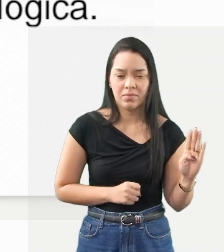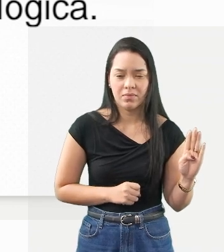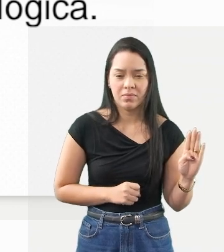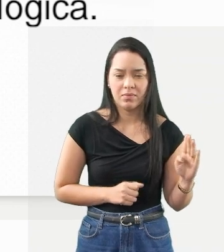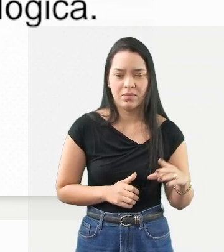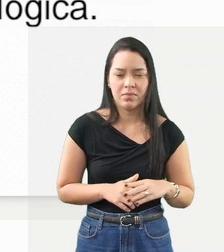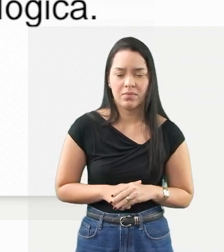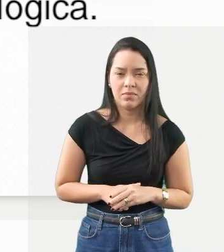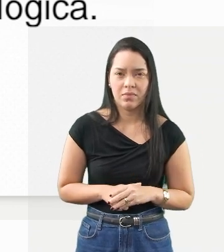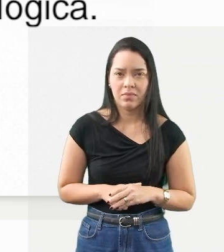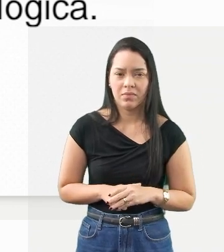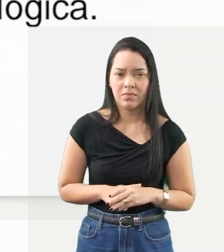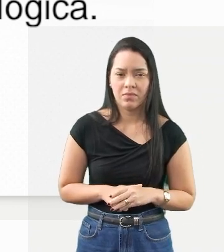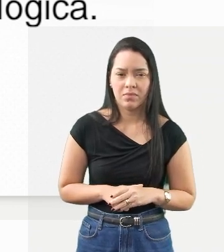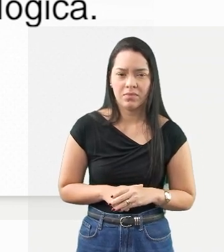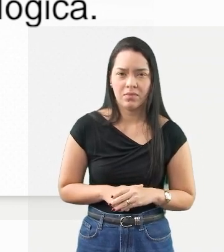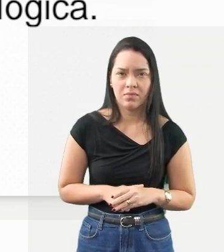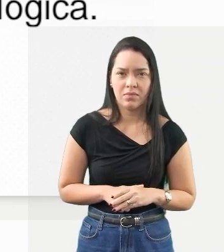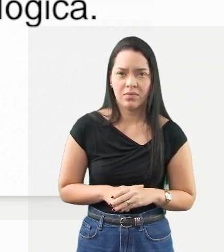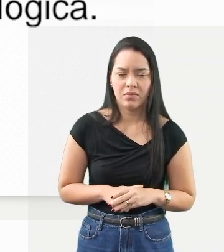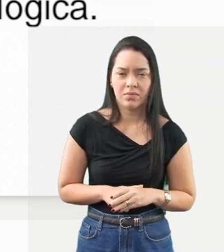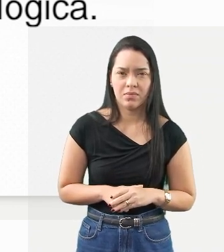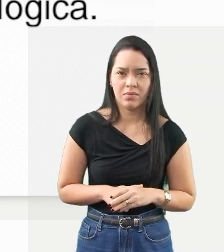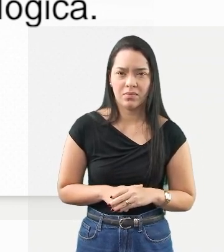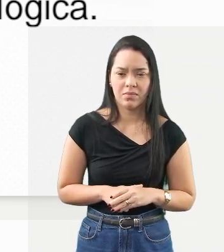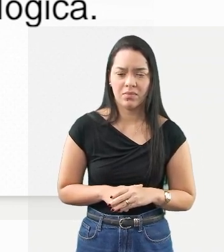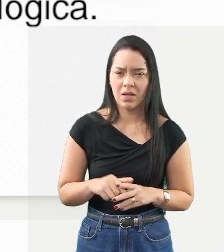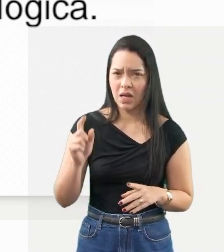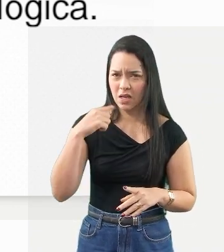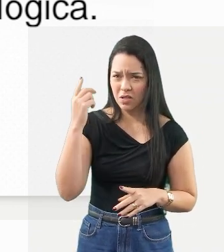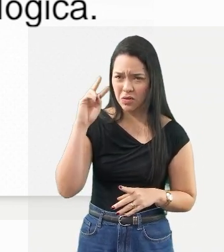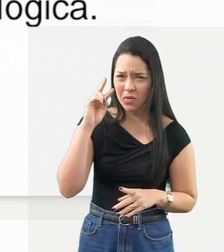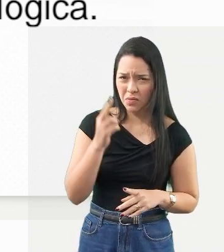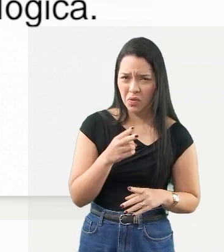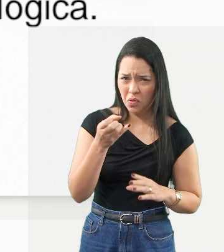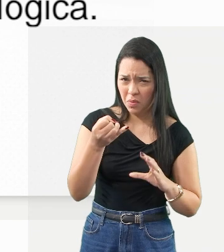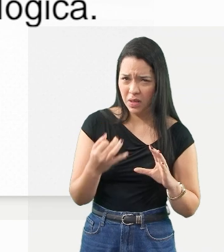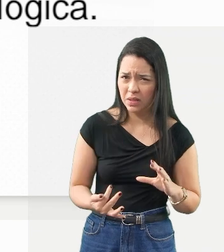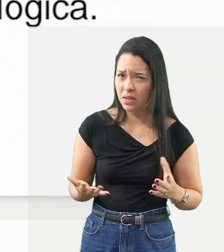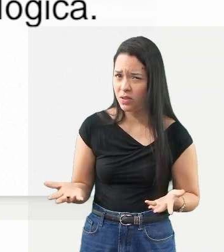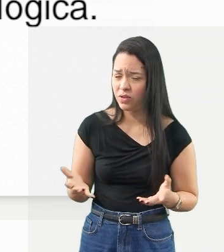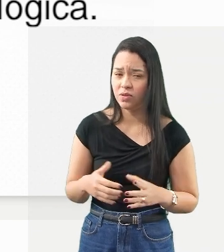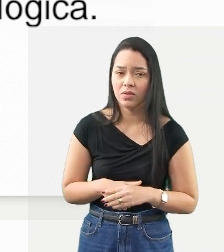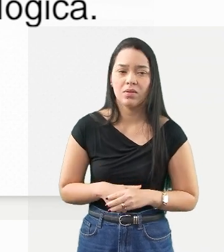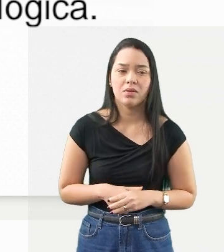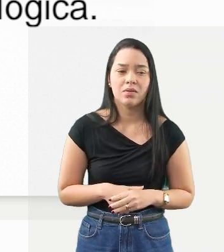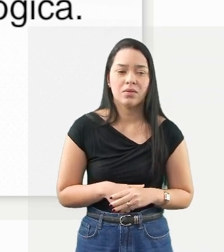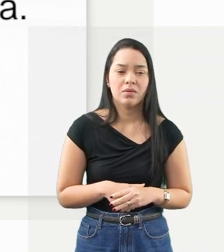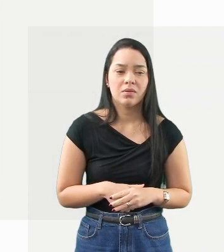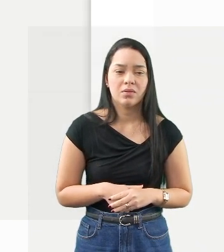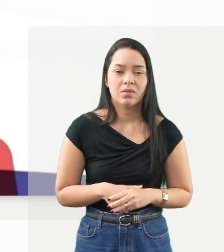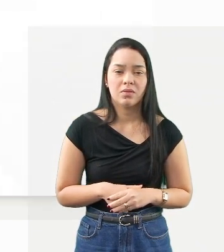do produto de forma cronológica. A gente viu isso como característica?